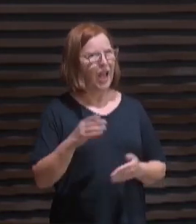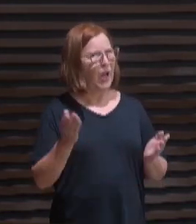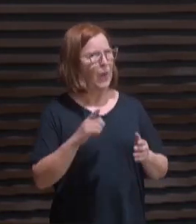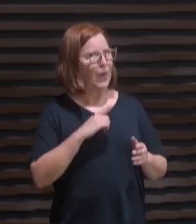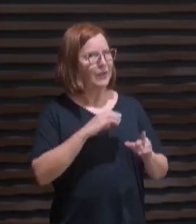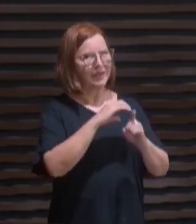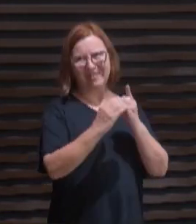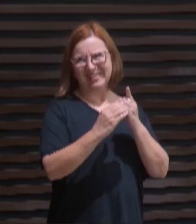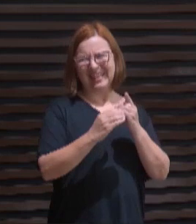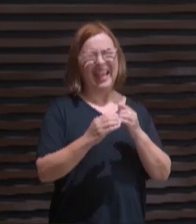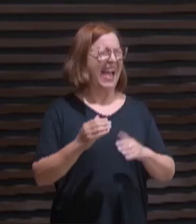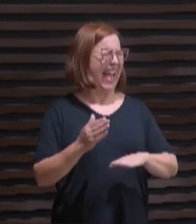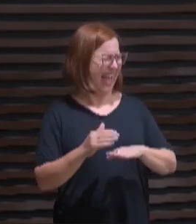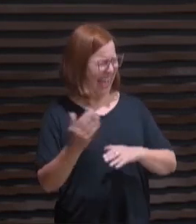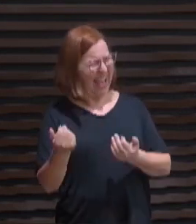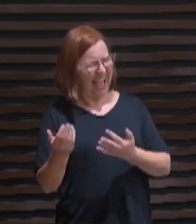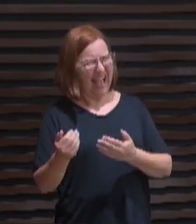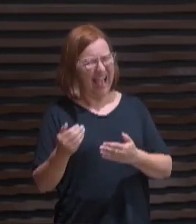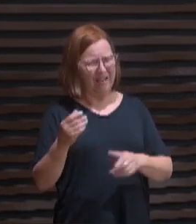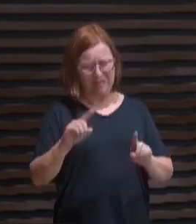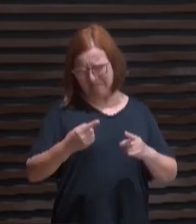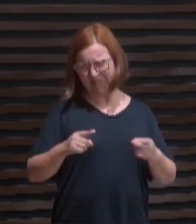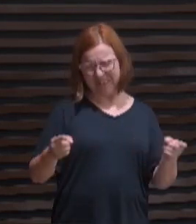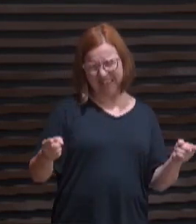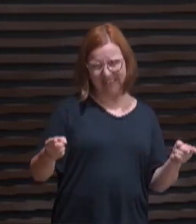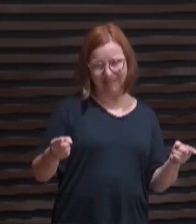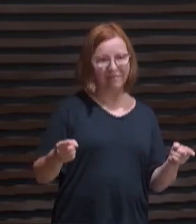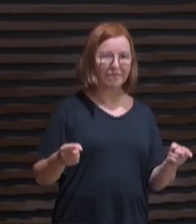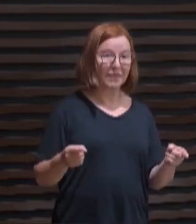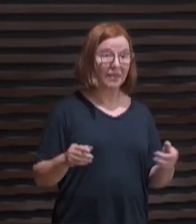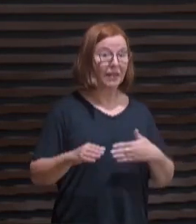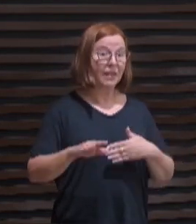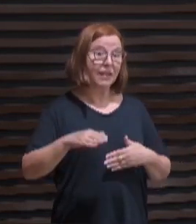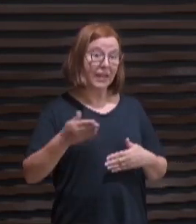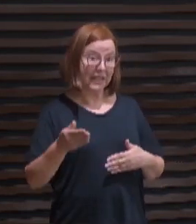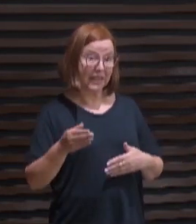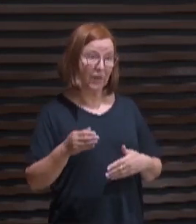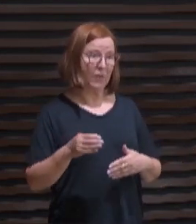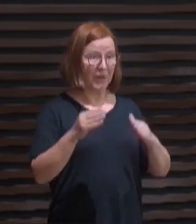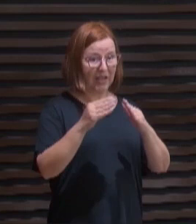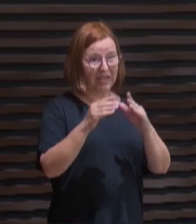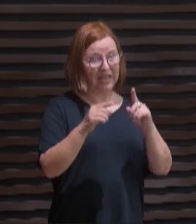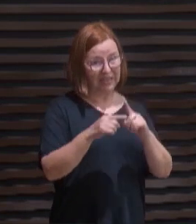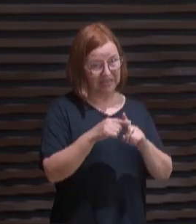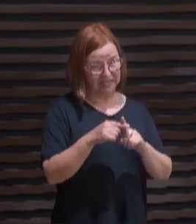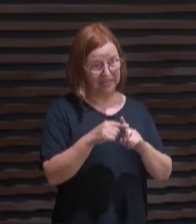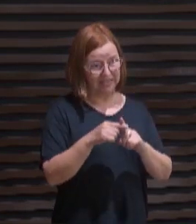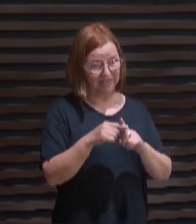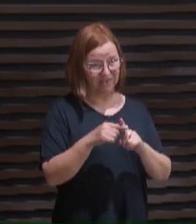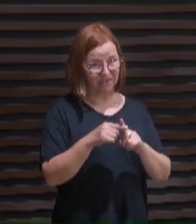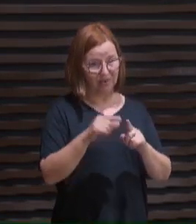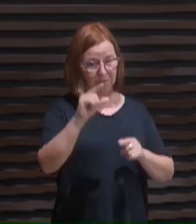reunião do povo de Deus. E aí vai a igreja se tornando uma igreja humanista, de